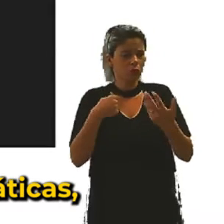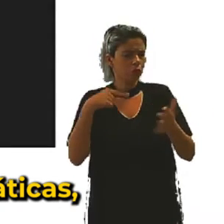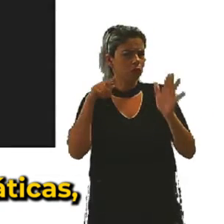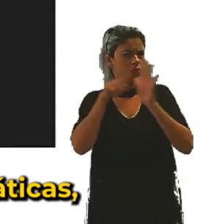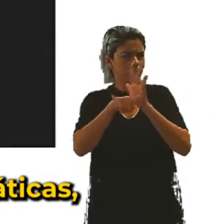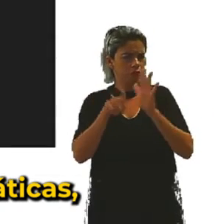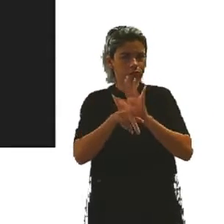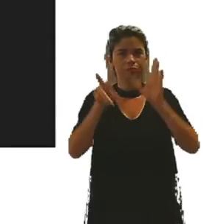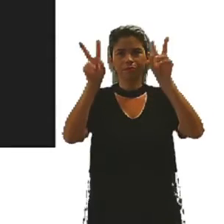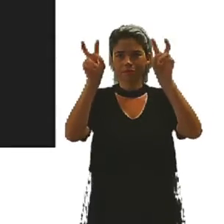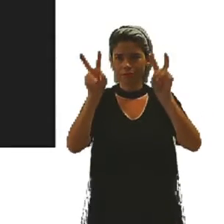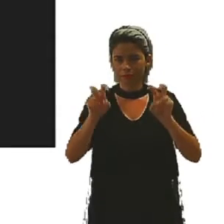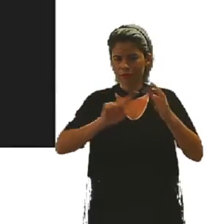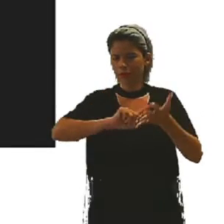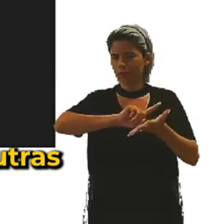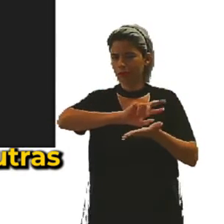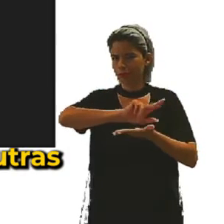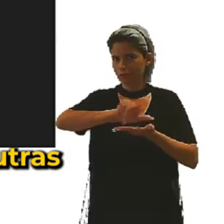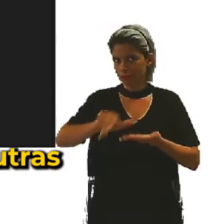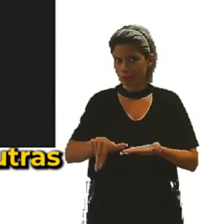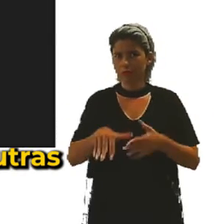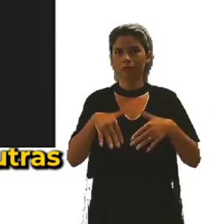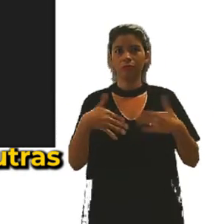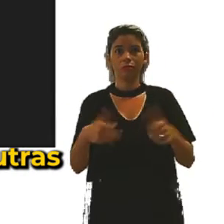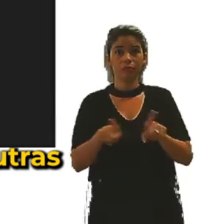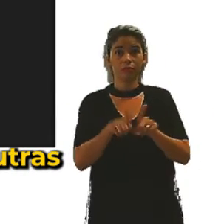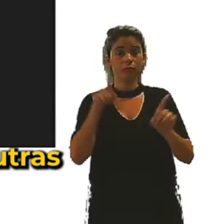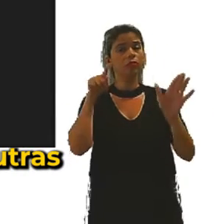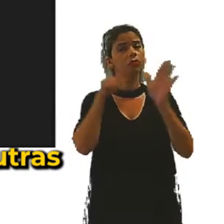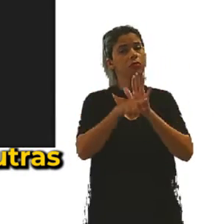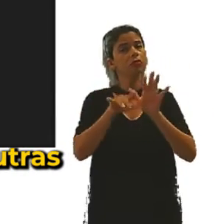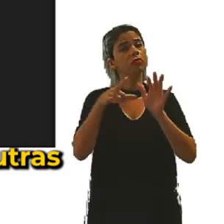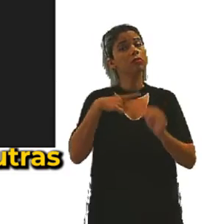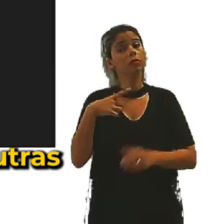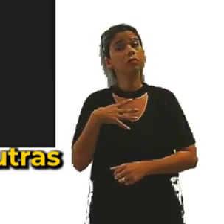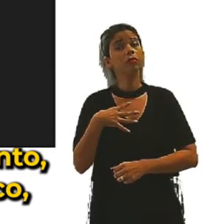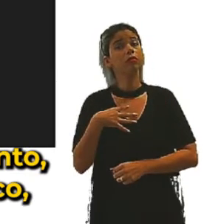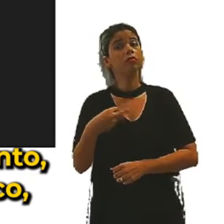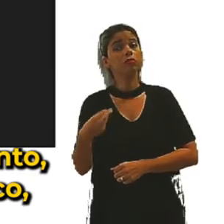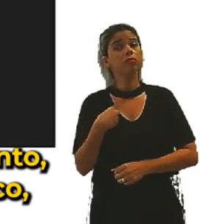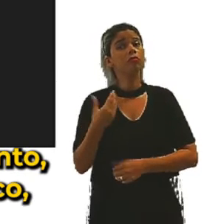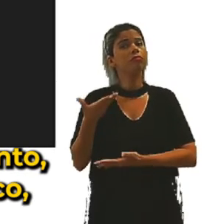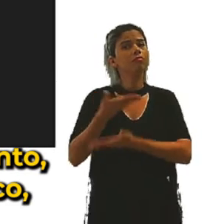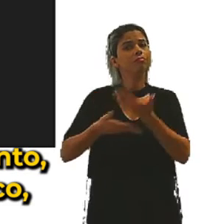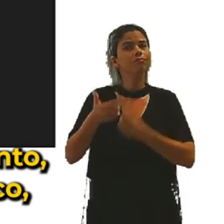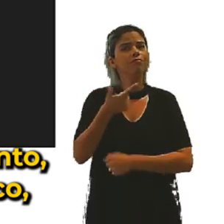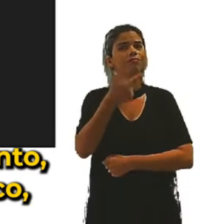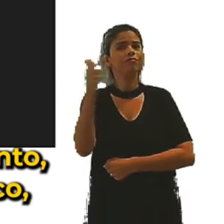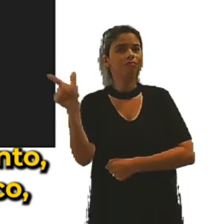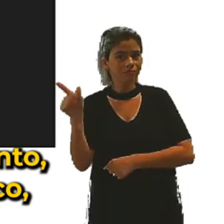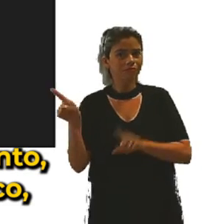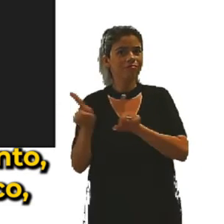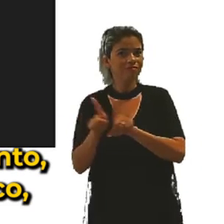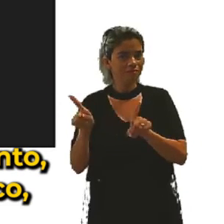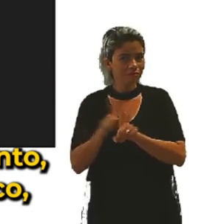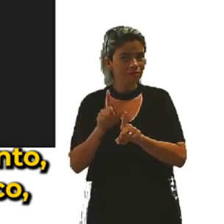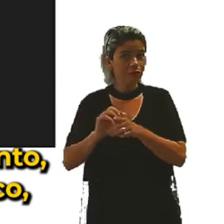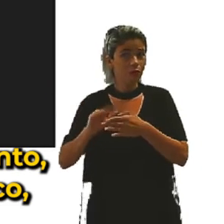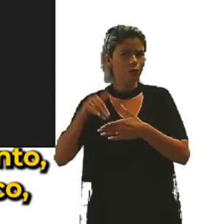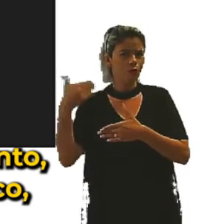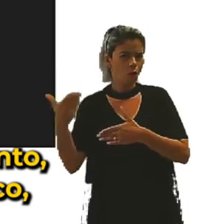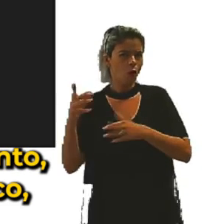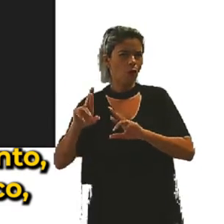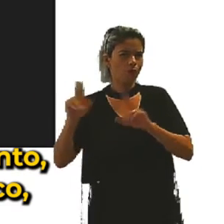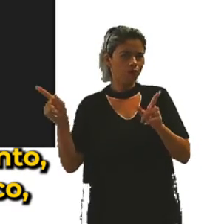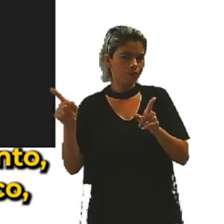sobre essas temáticas. Além de perguntas se existem filhos de outras relações, porque ter filho de outro relacionamento, conforme